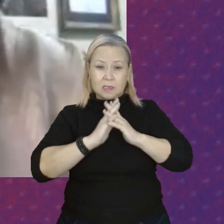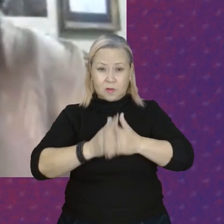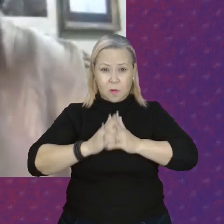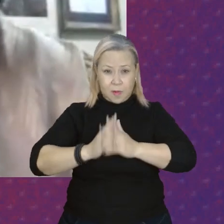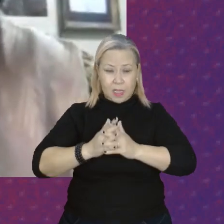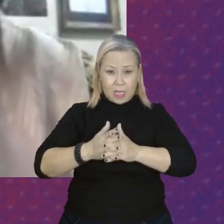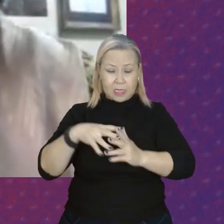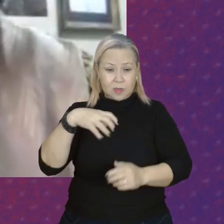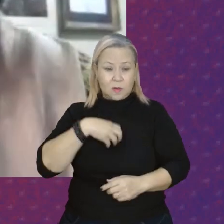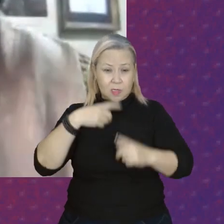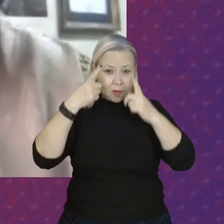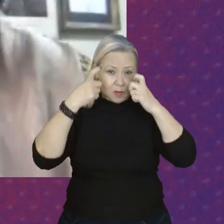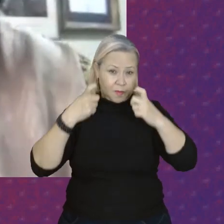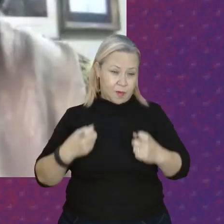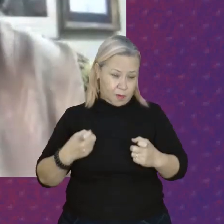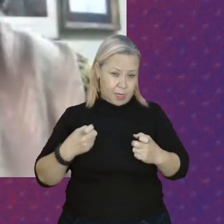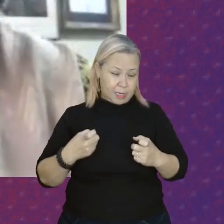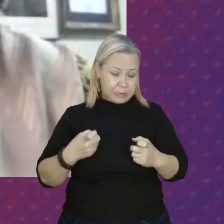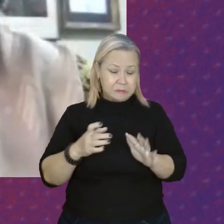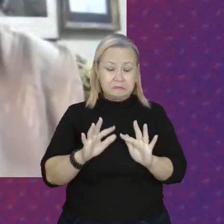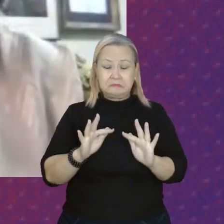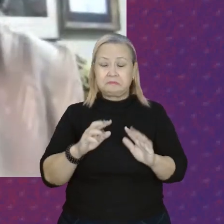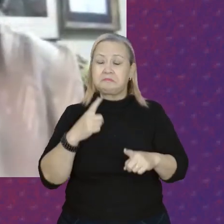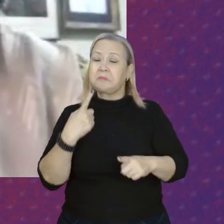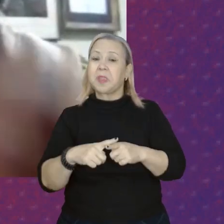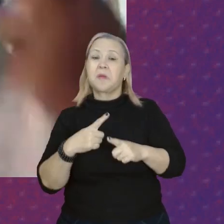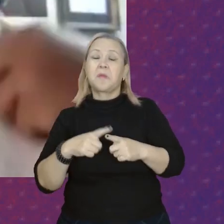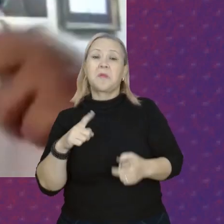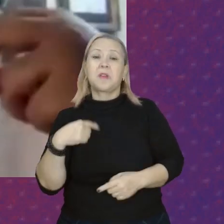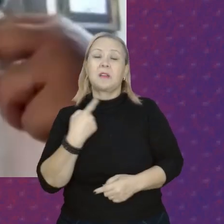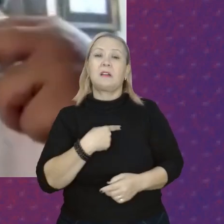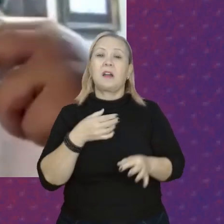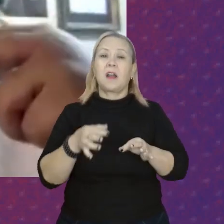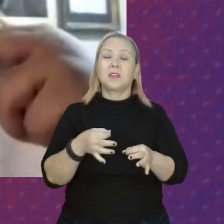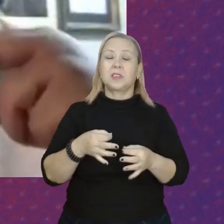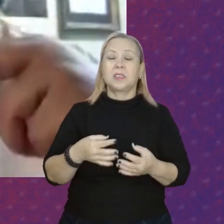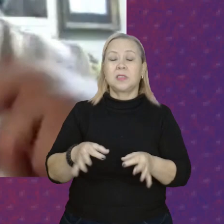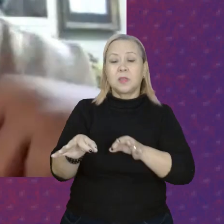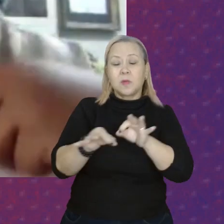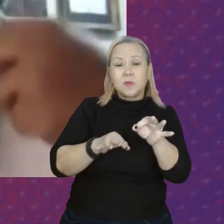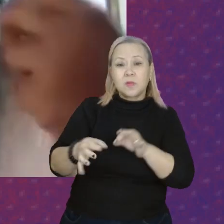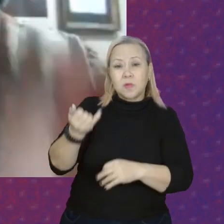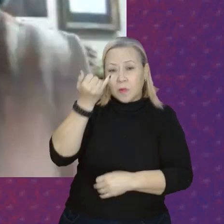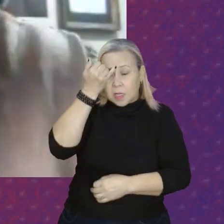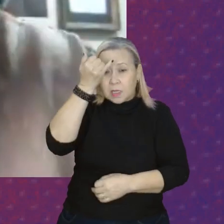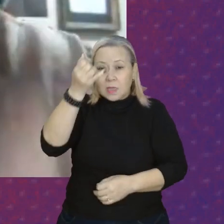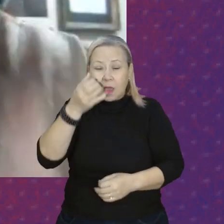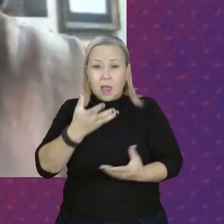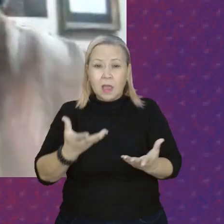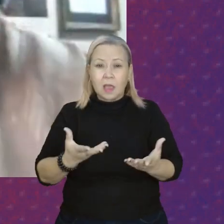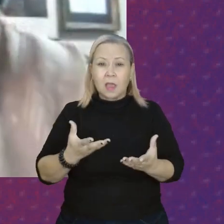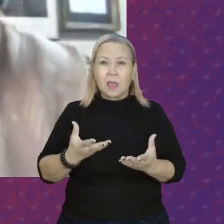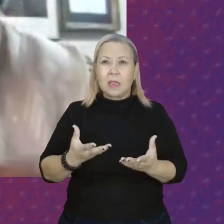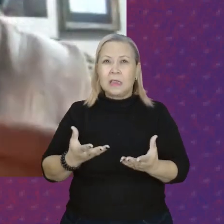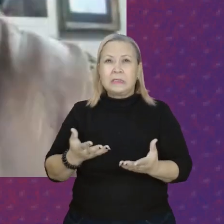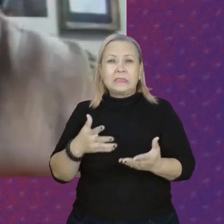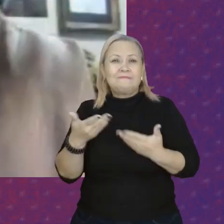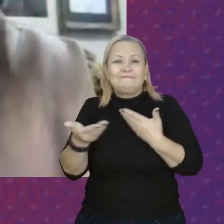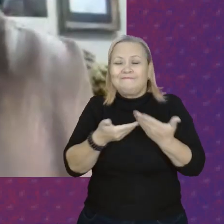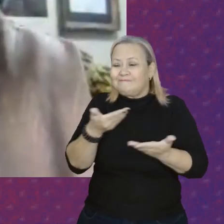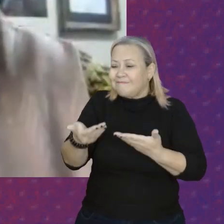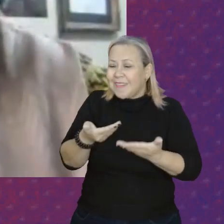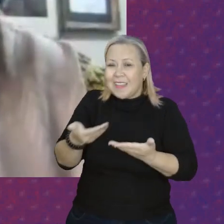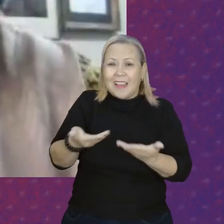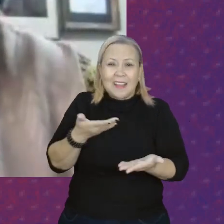de violência, simplesmente porque a gente construiu uma ideia que muitas vezes não tem nada a ver com